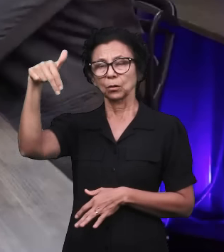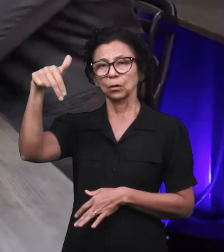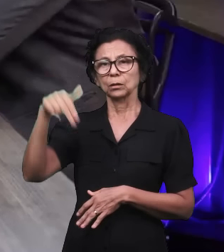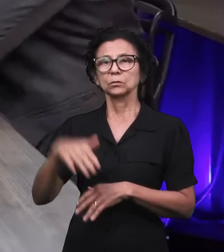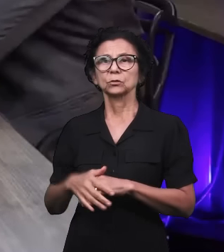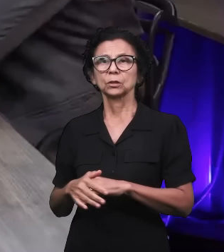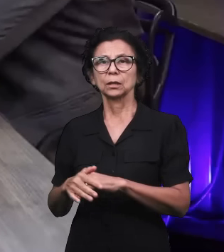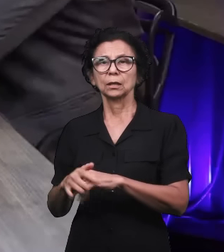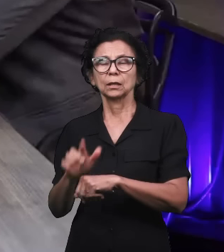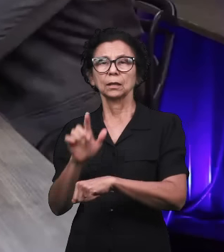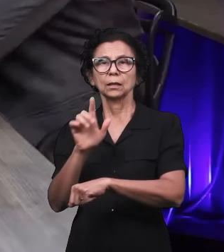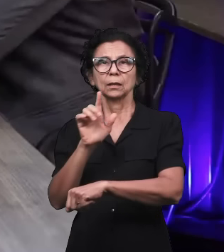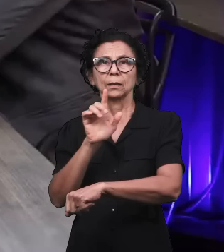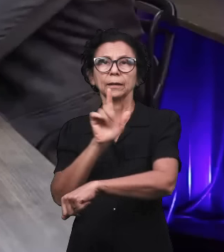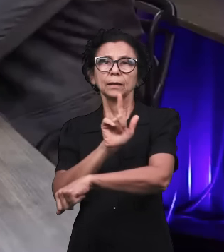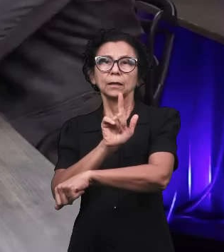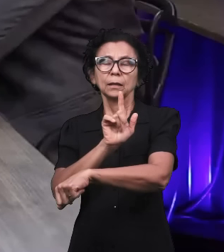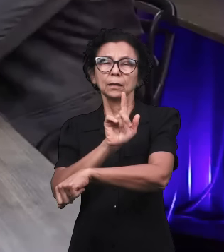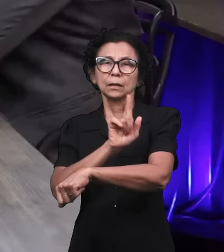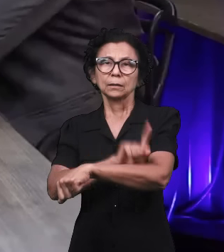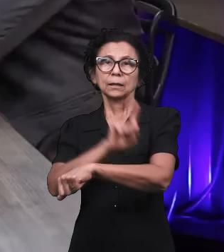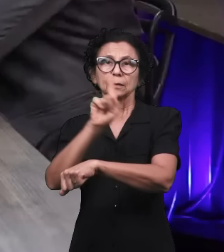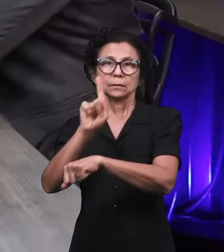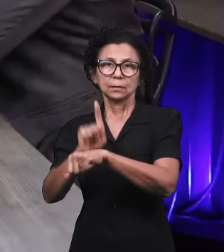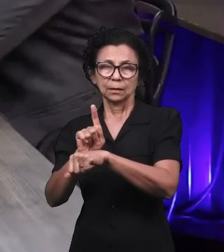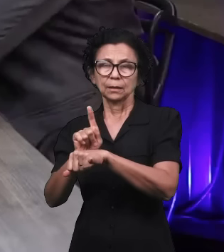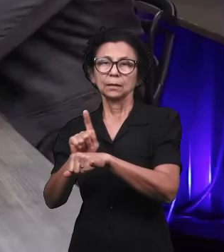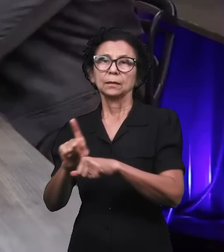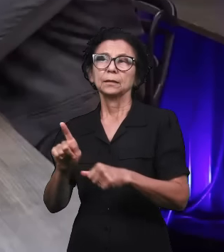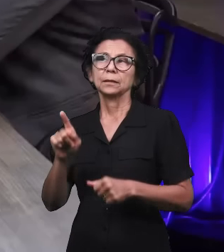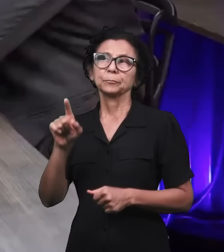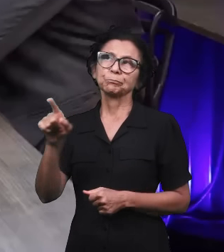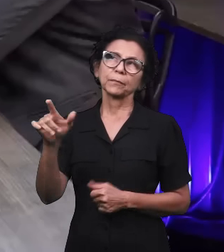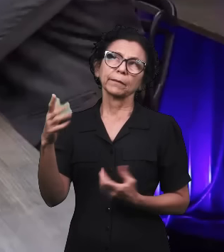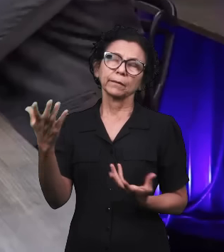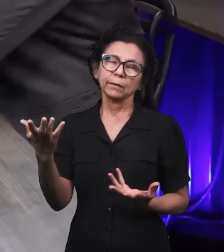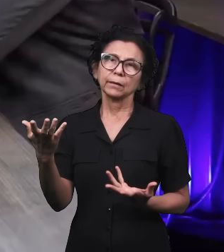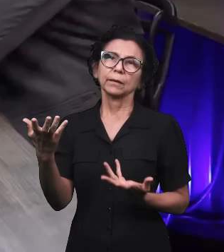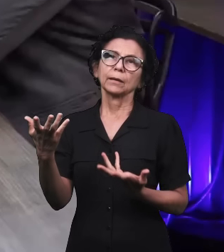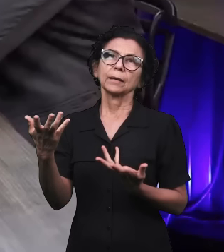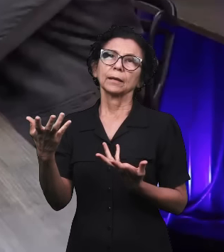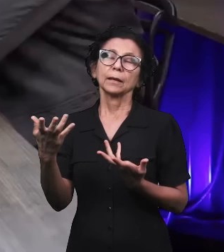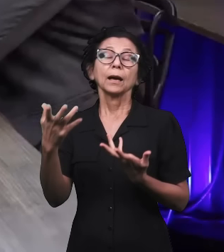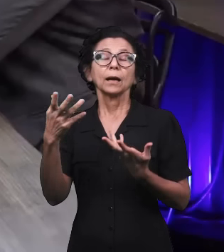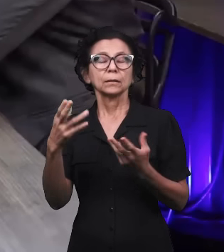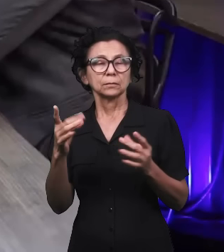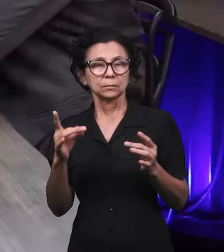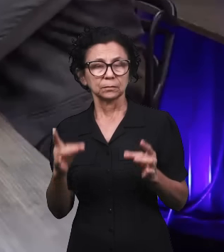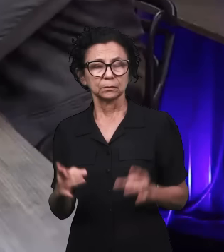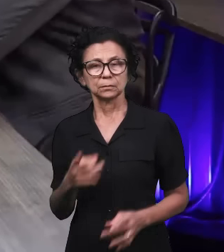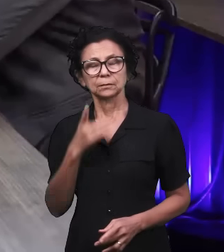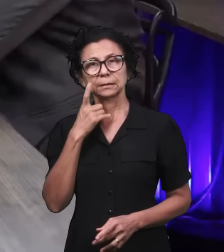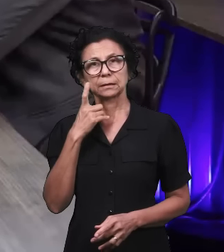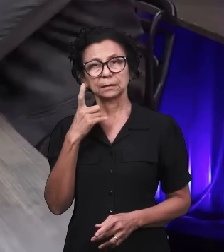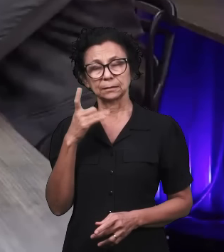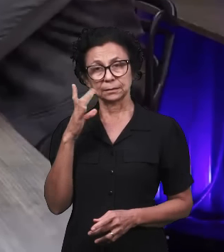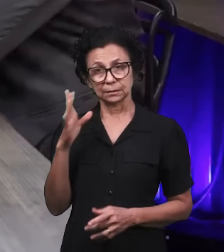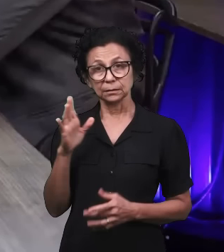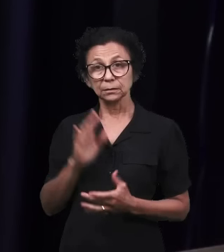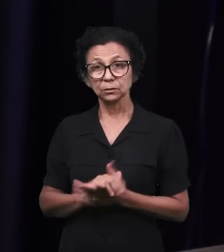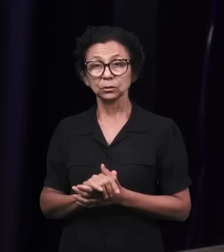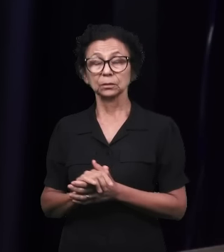vemos, era a região que abrangia ali. Um detalhe interessante da Galileia é